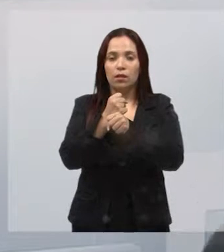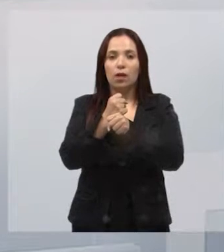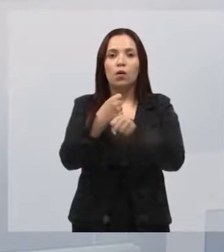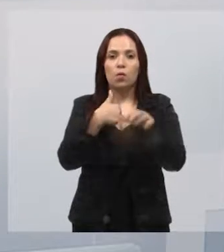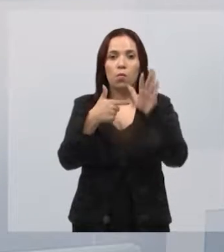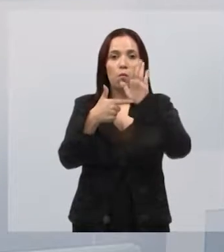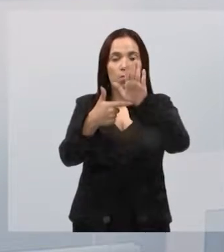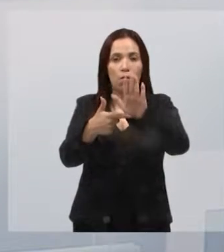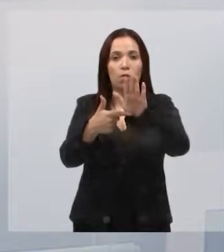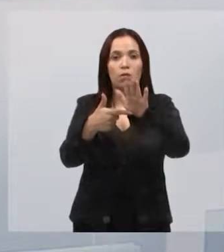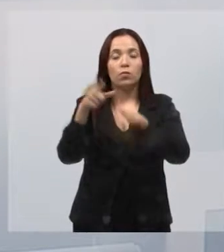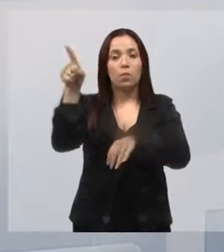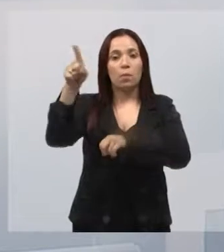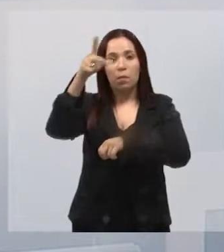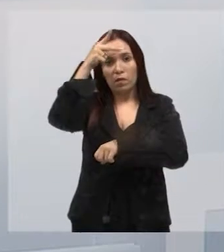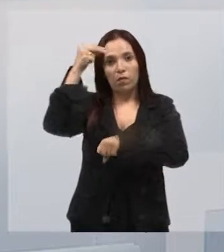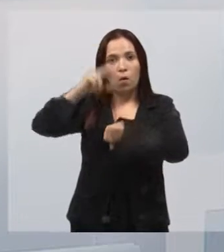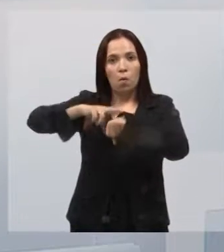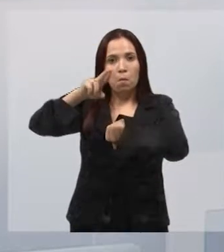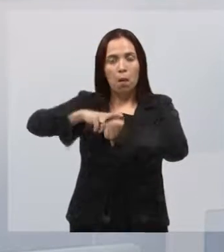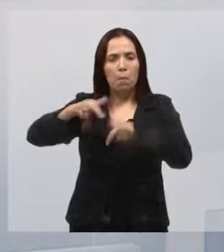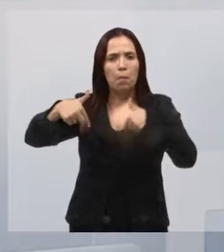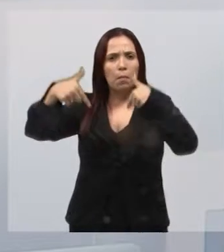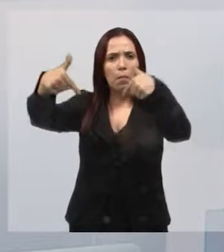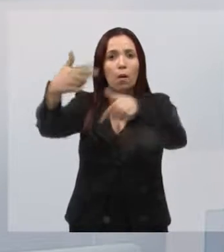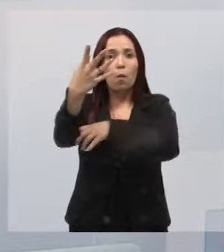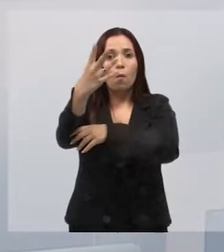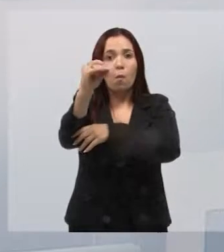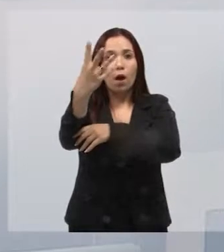mostro 40 obras do prefeito Roberto Cláudio dentro do bairro do Bom Jardim.